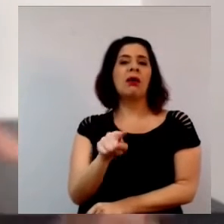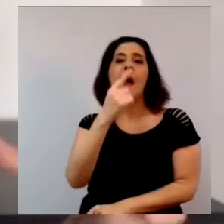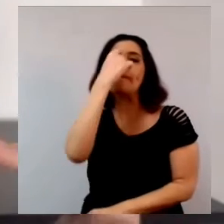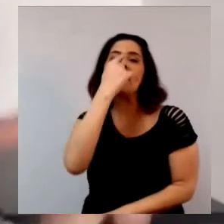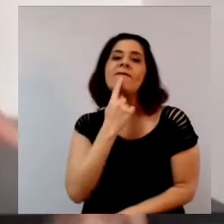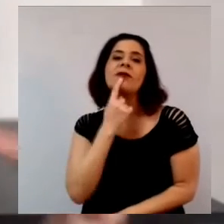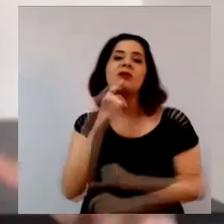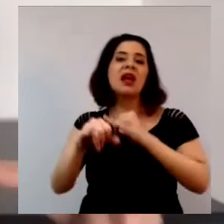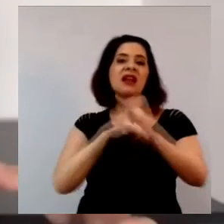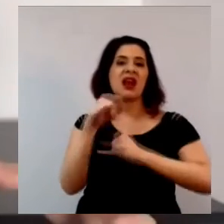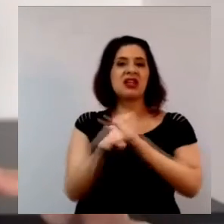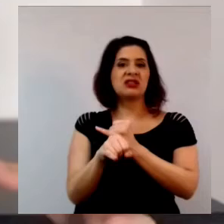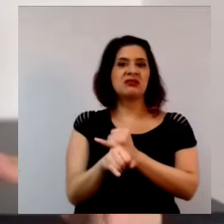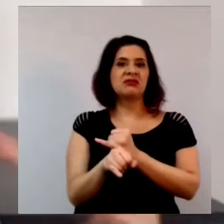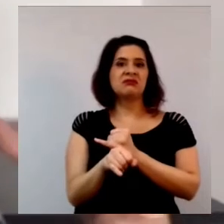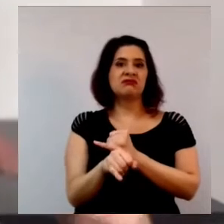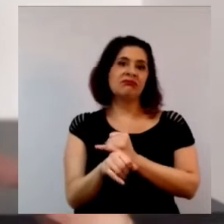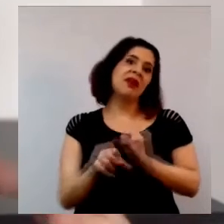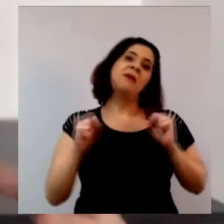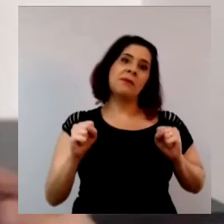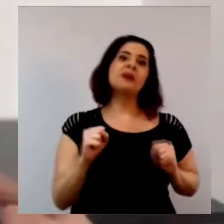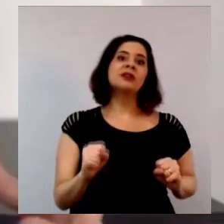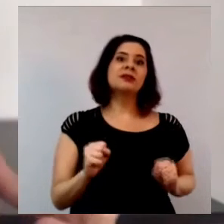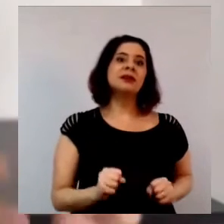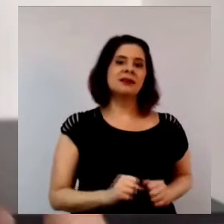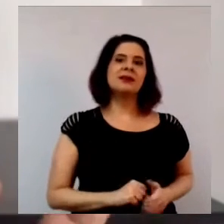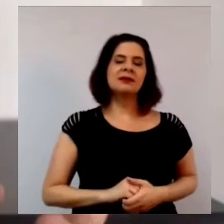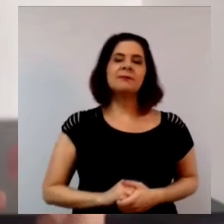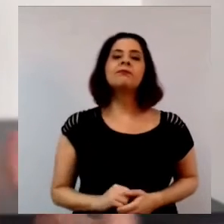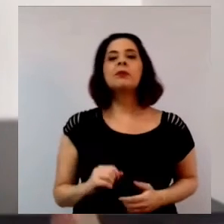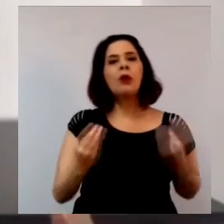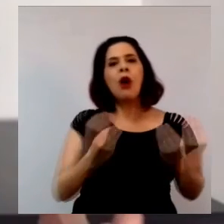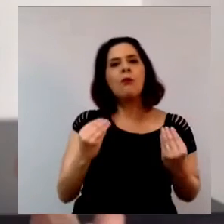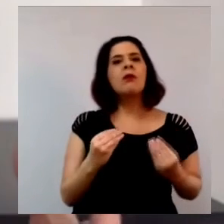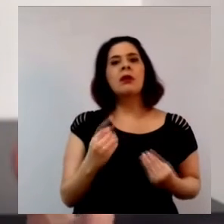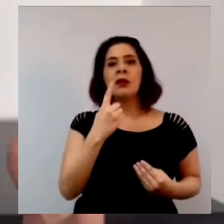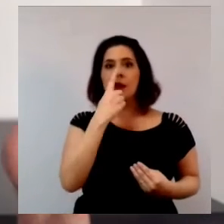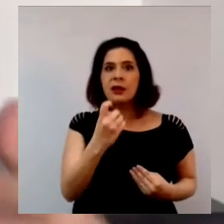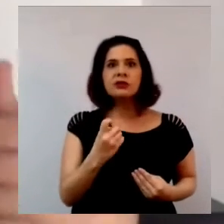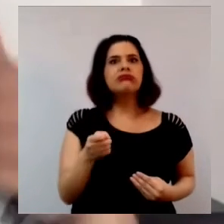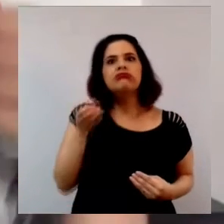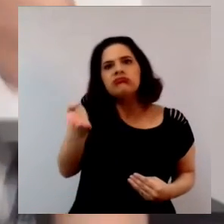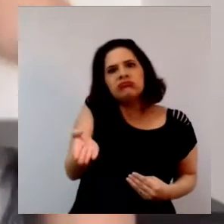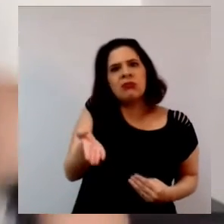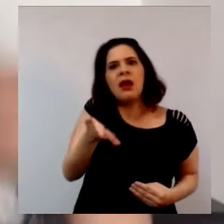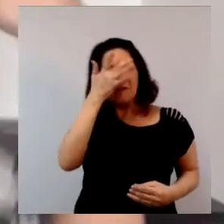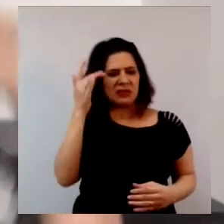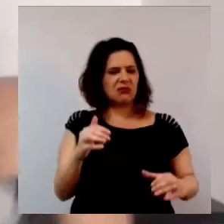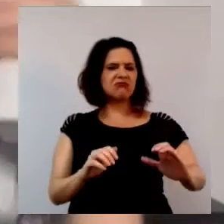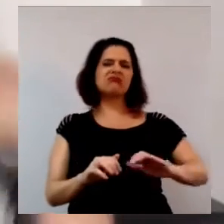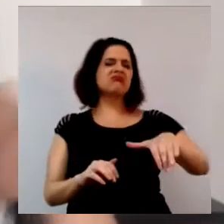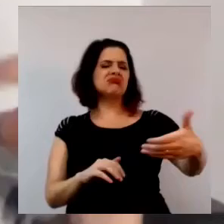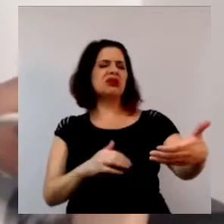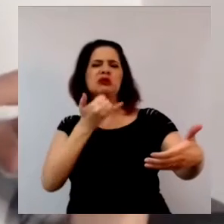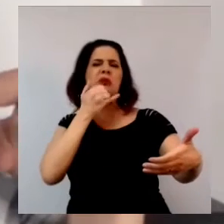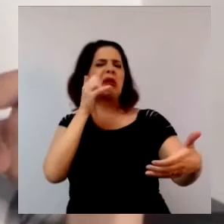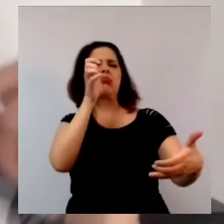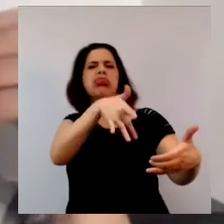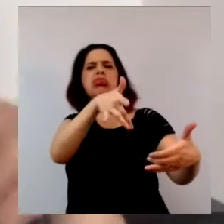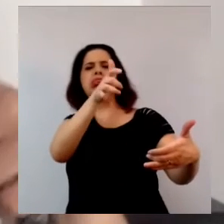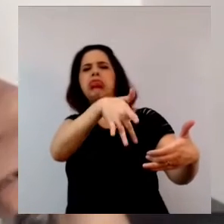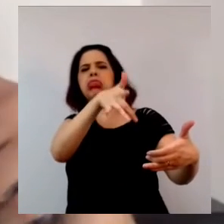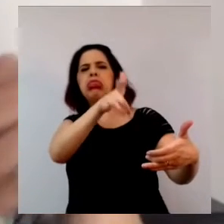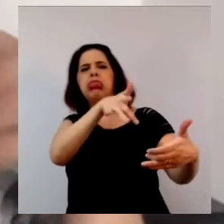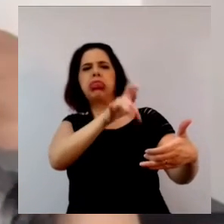Uma lixeira, simbolicamente? Você joga lixo dentro dela, você não joga outra coisa. Então, a intenção por trás disso